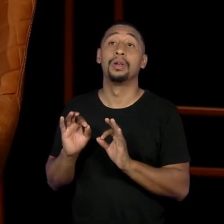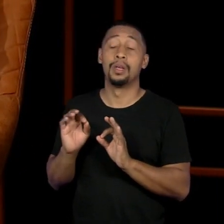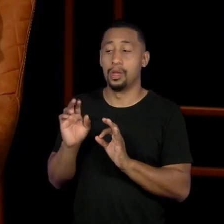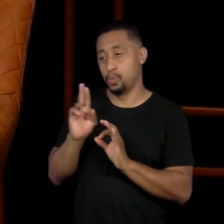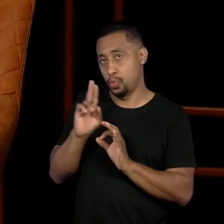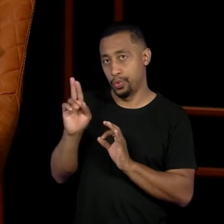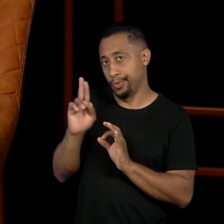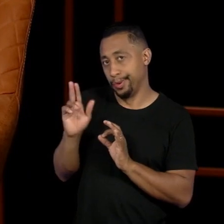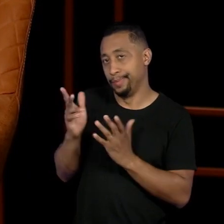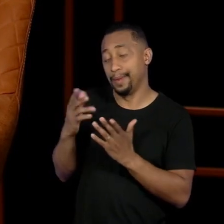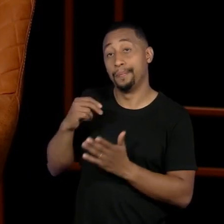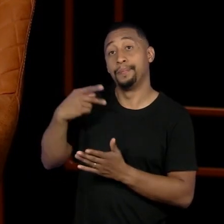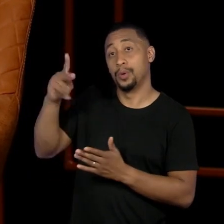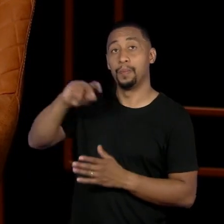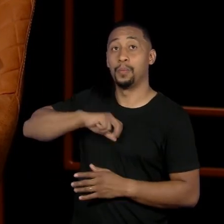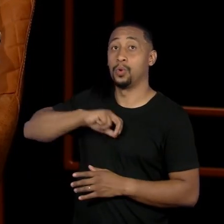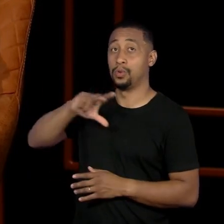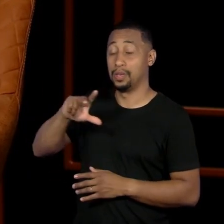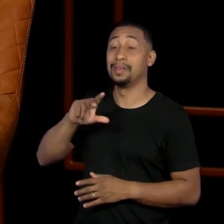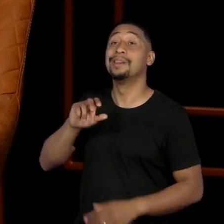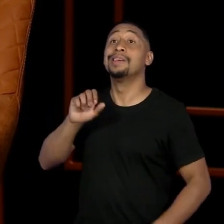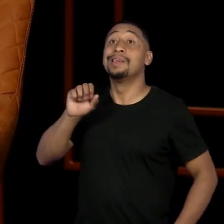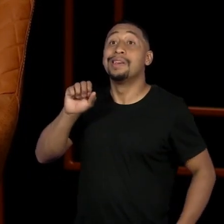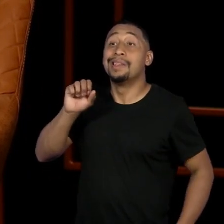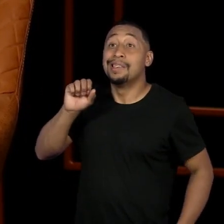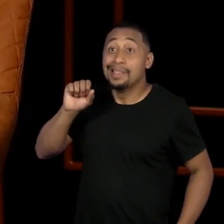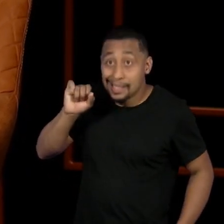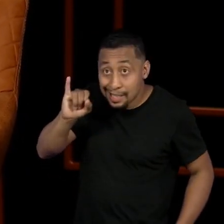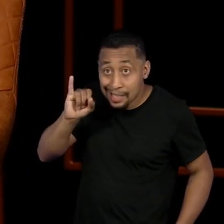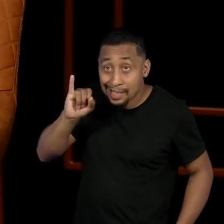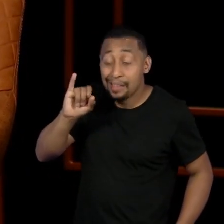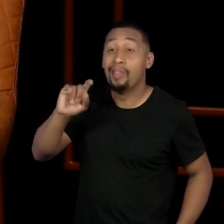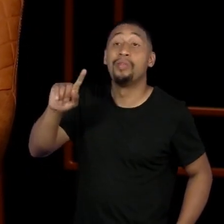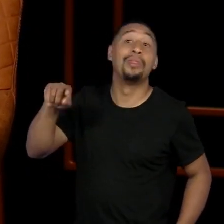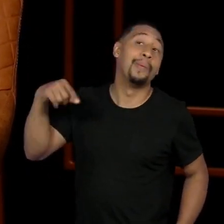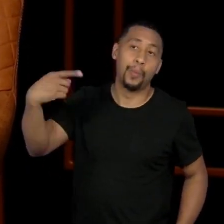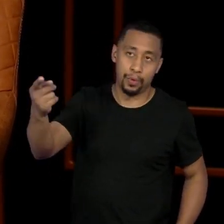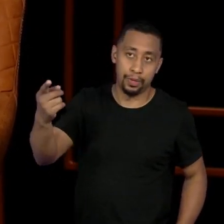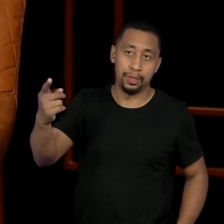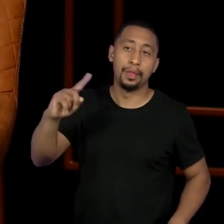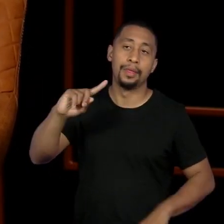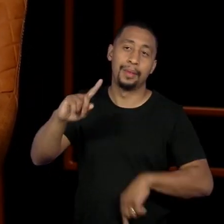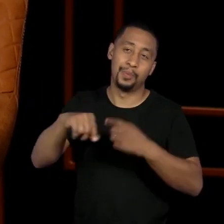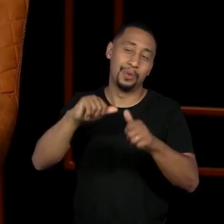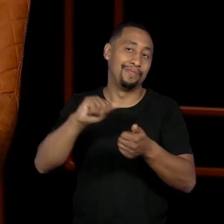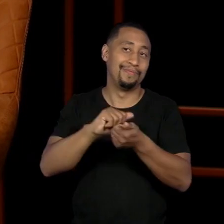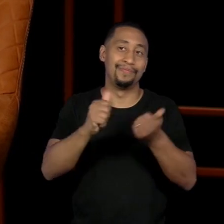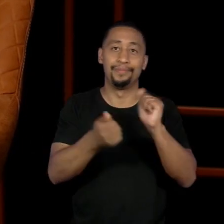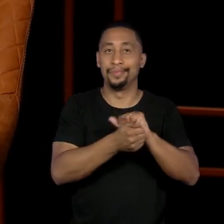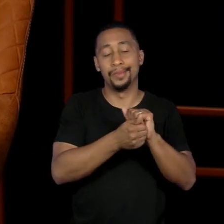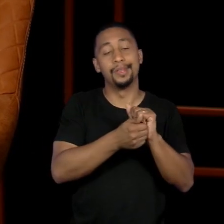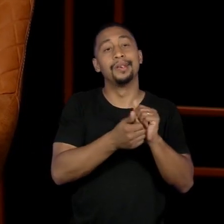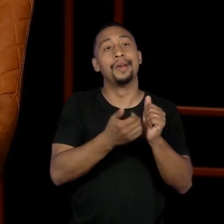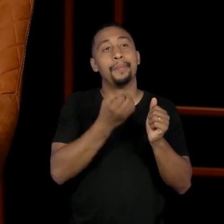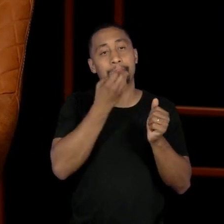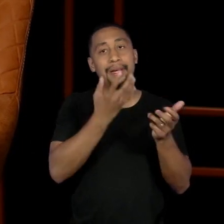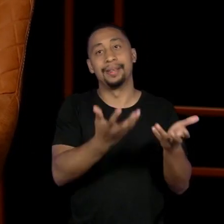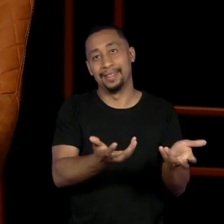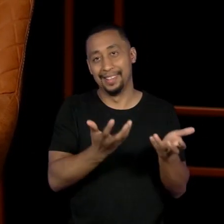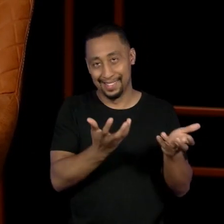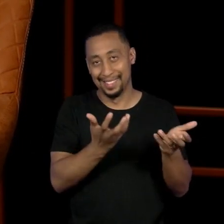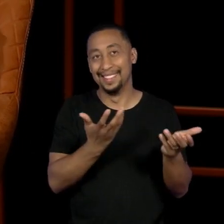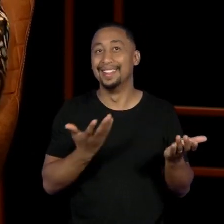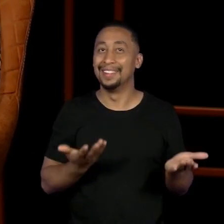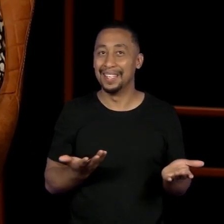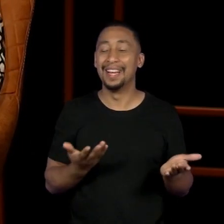o nosso amor... Era E Se Depois. Depois é que virou Bem Que Se Quis. Aí, mandava Isso Depois,